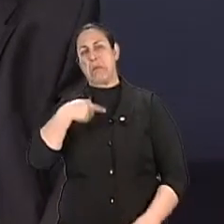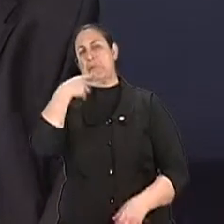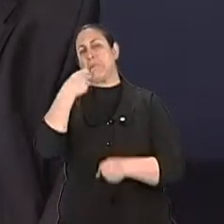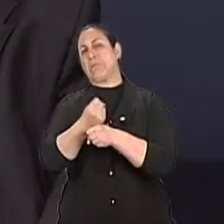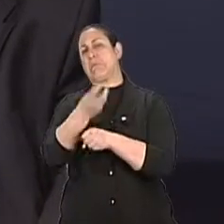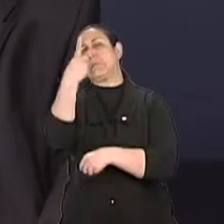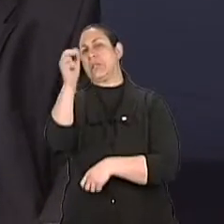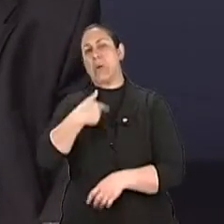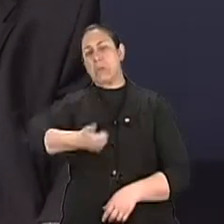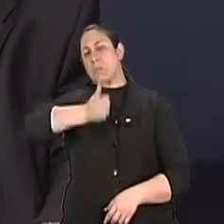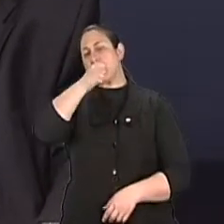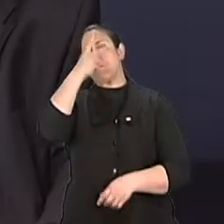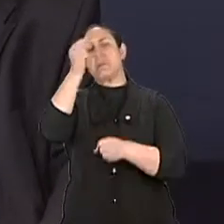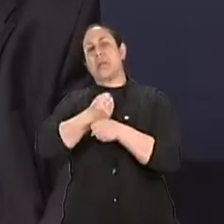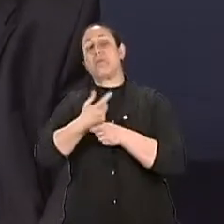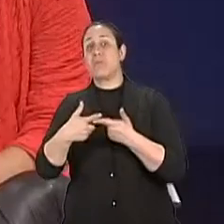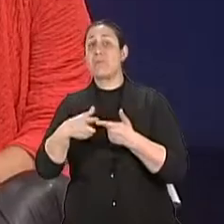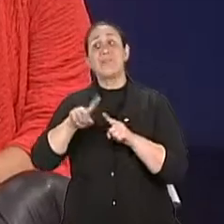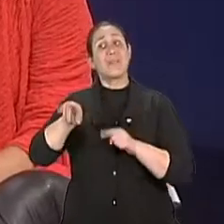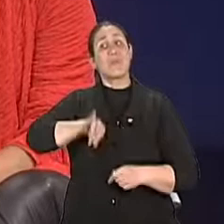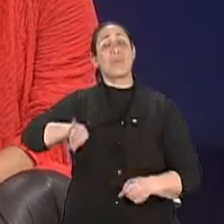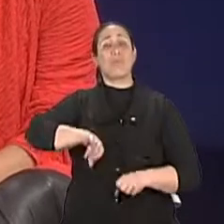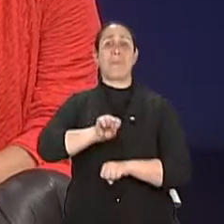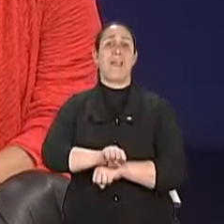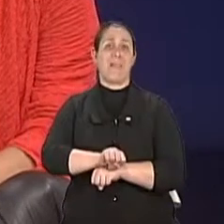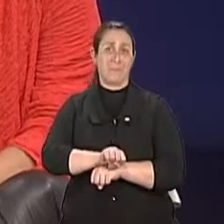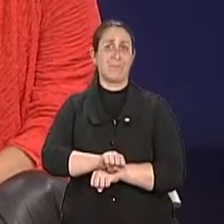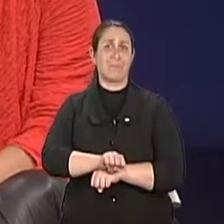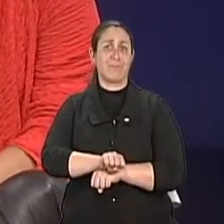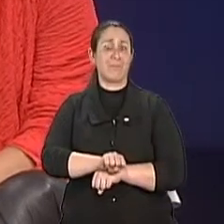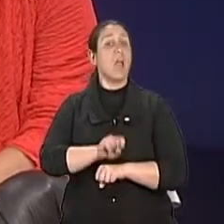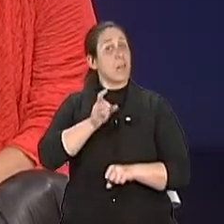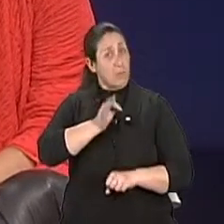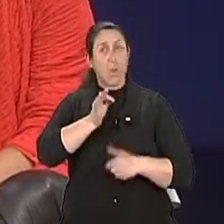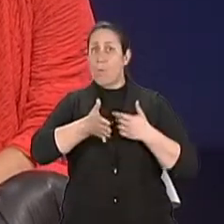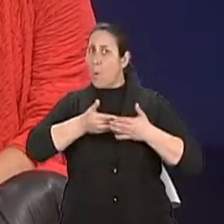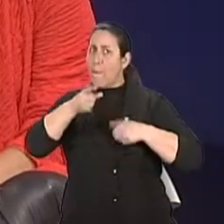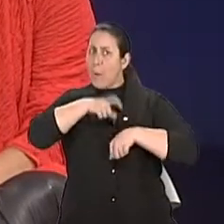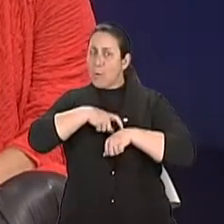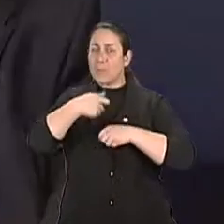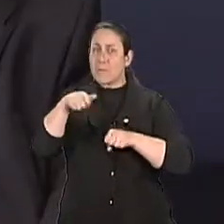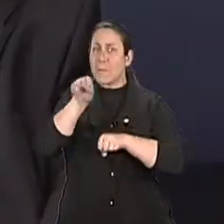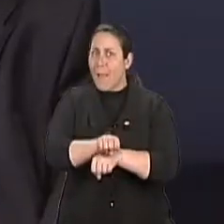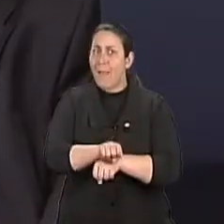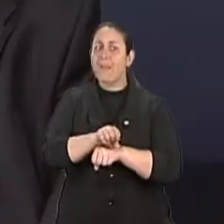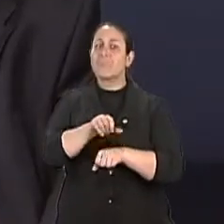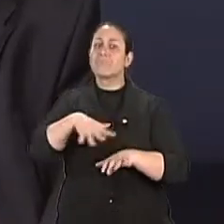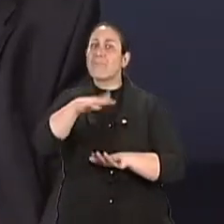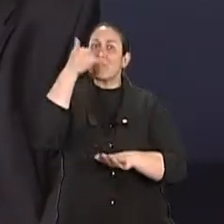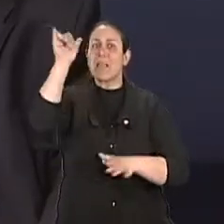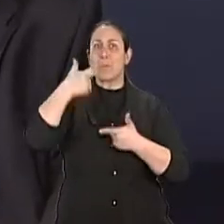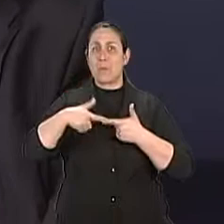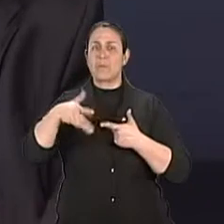não, a parada vai ser importante. Com certeza. Uhum. Qualquer momento é momento de parar esses hábitos não saudáveis, né, doutor? Sem dúvida. Não